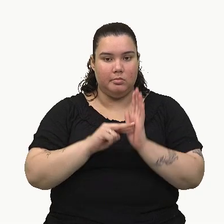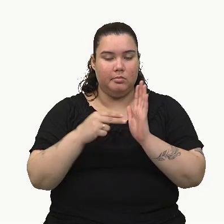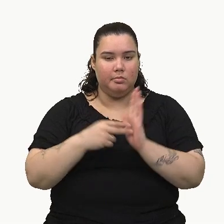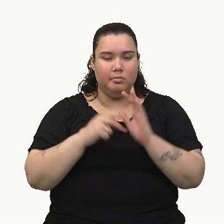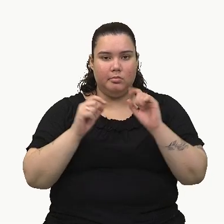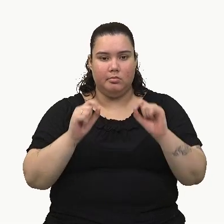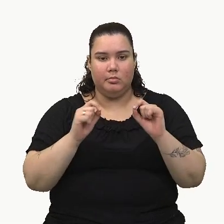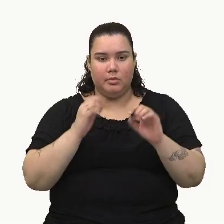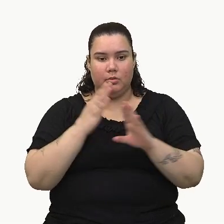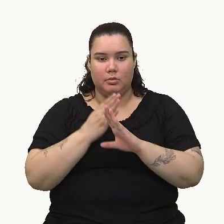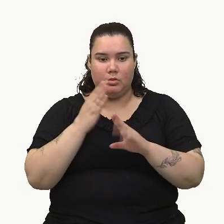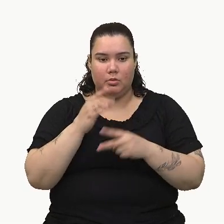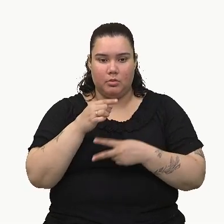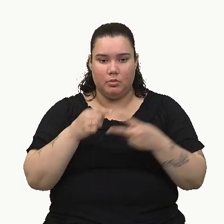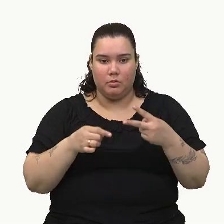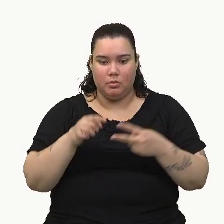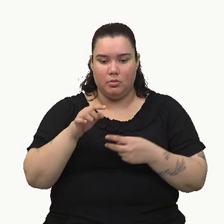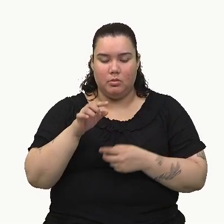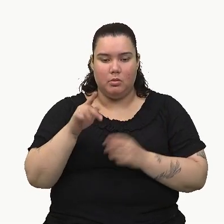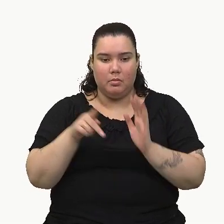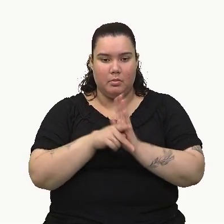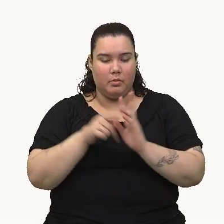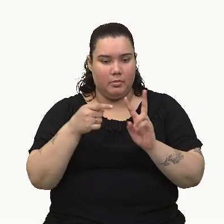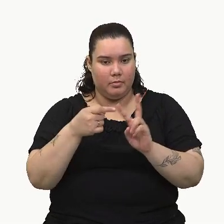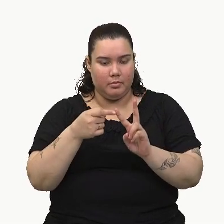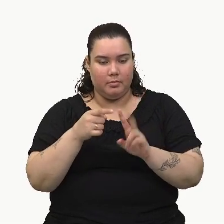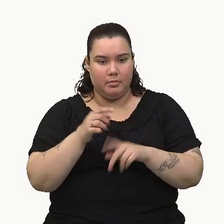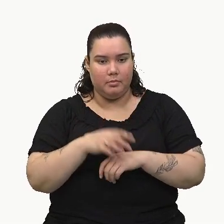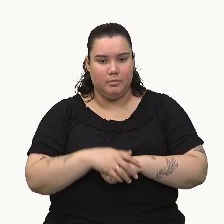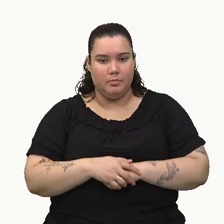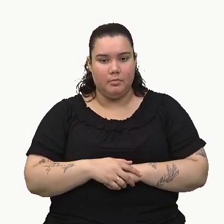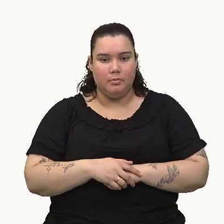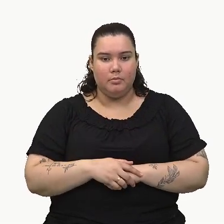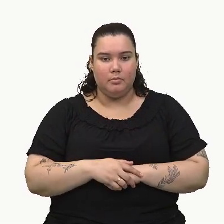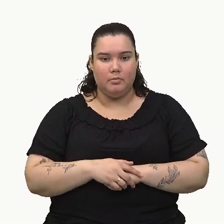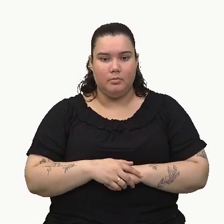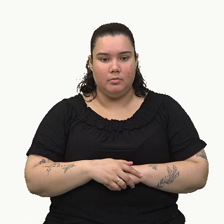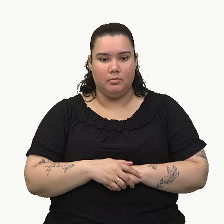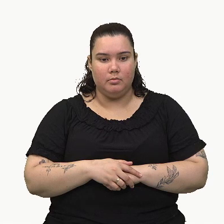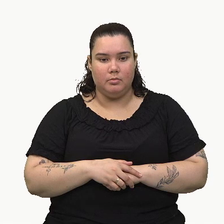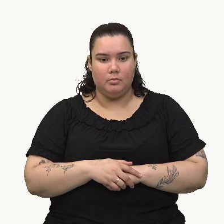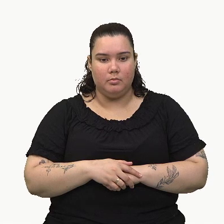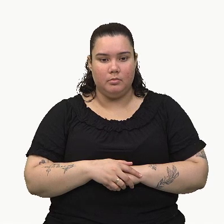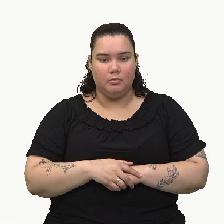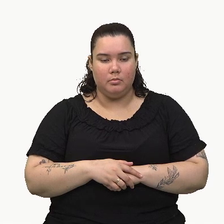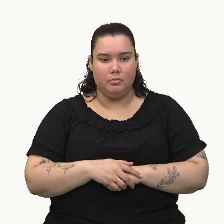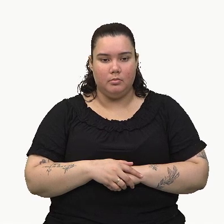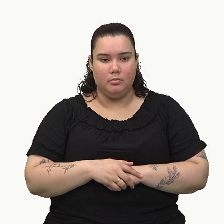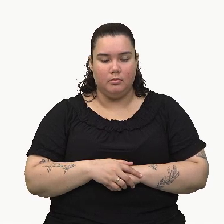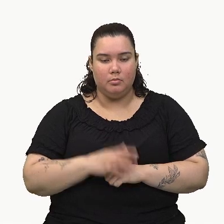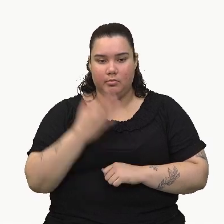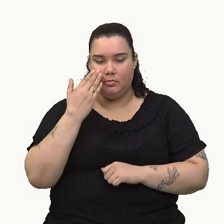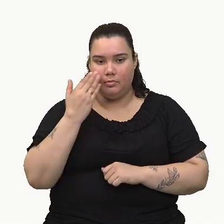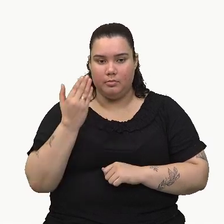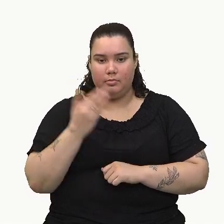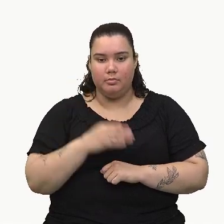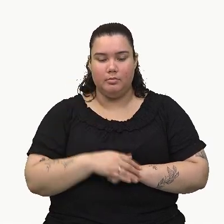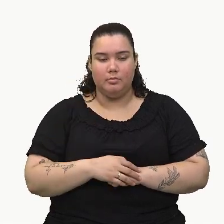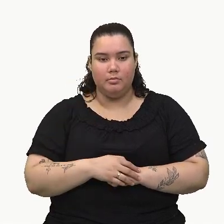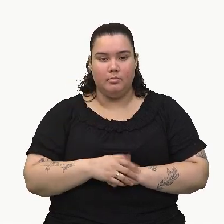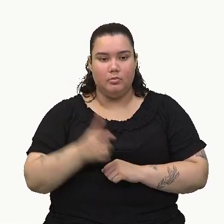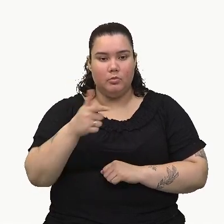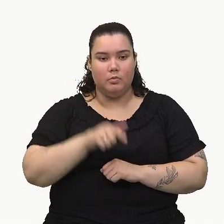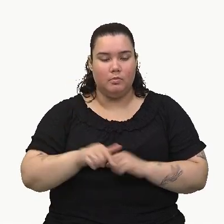encontrar essas duas raízes? Deixa eu te mostrar aqui, vamos voltar. Vou apagar aqui. Só